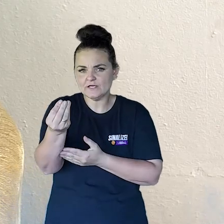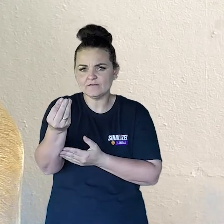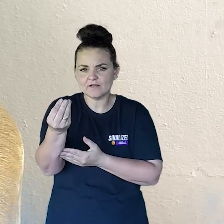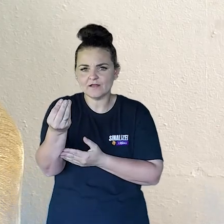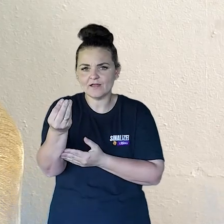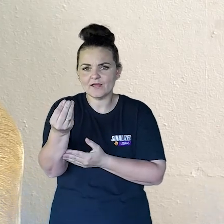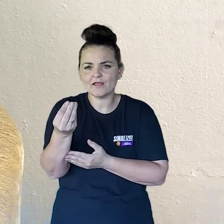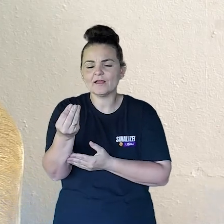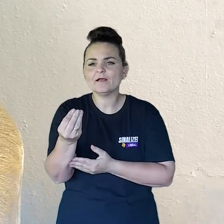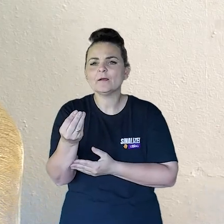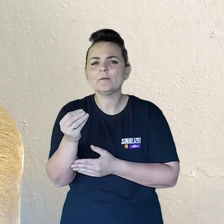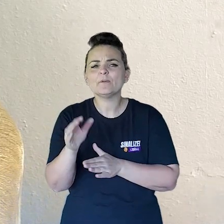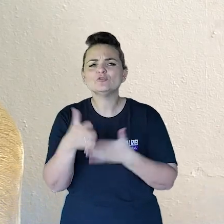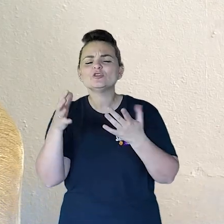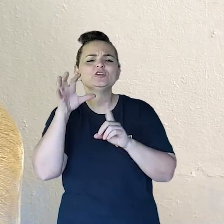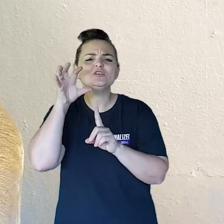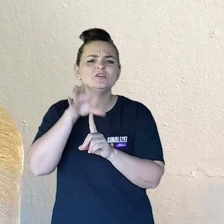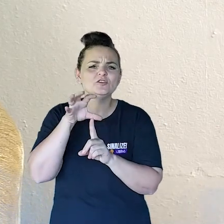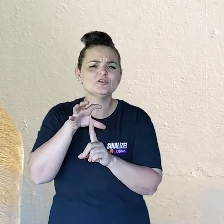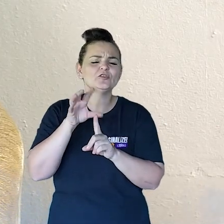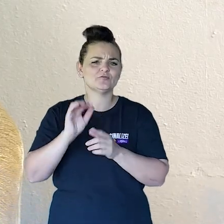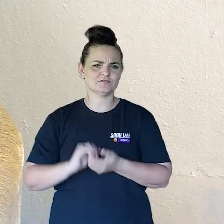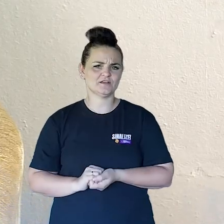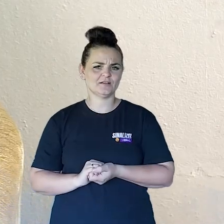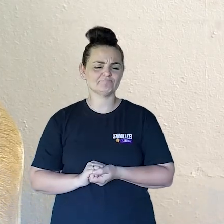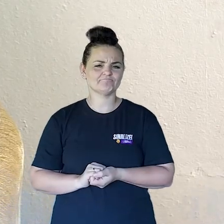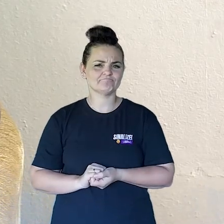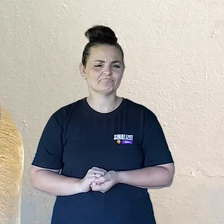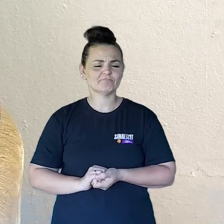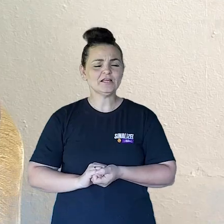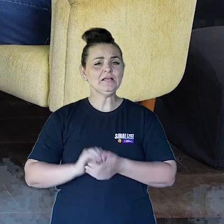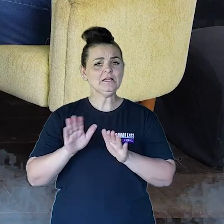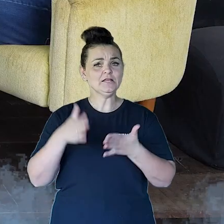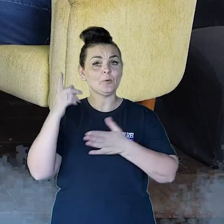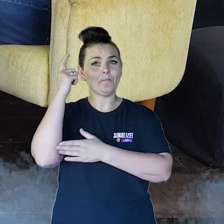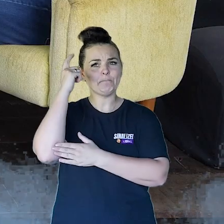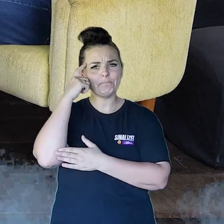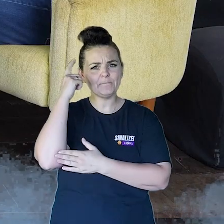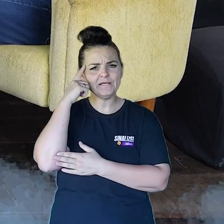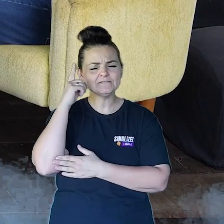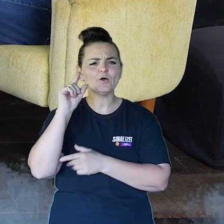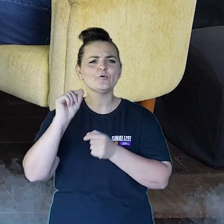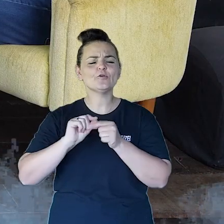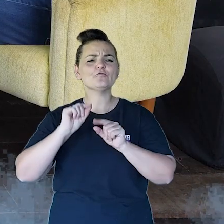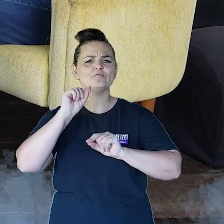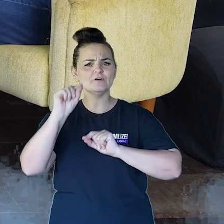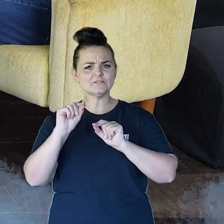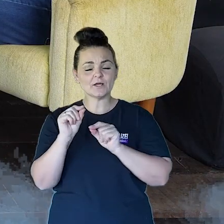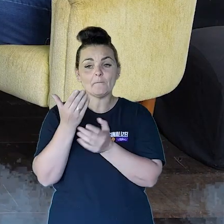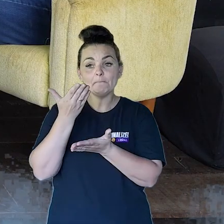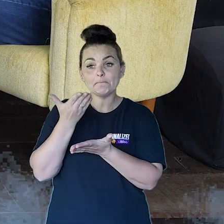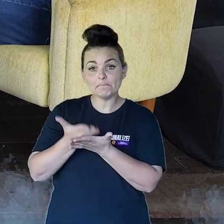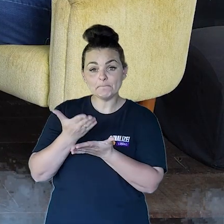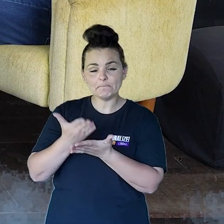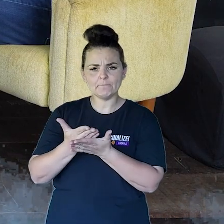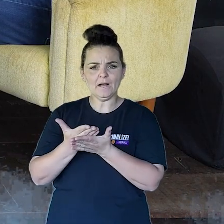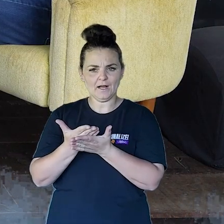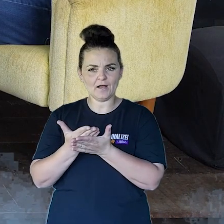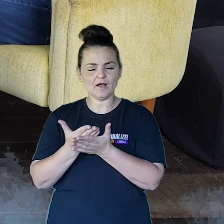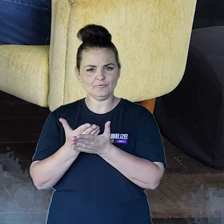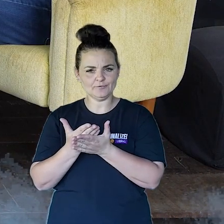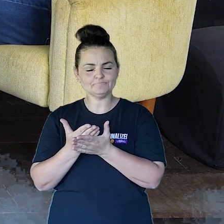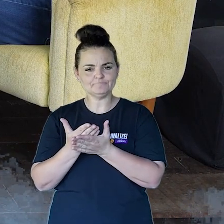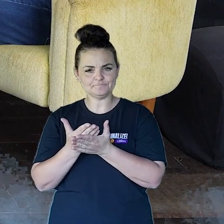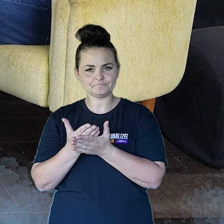E na ocasião, eu conversando, e a gente decidiu fazer uma aula de defesa pessoal para as mulheres, baseado